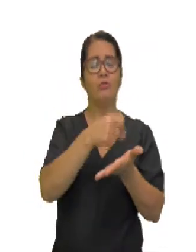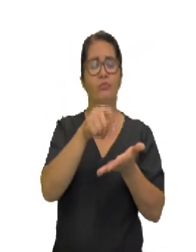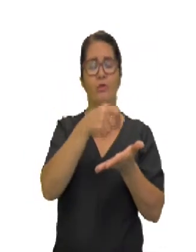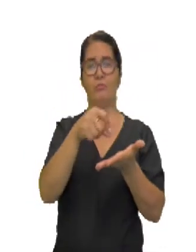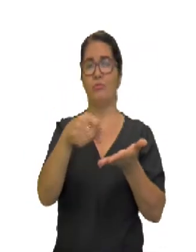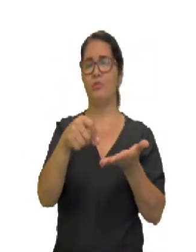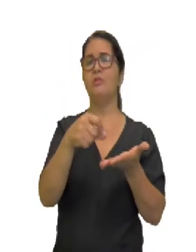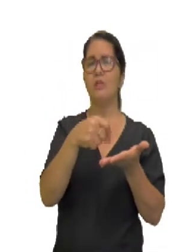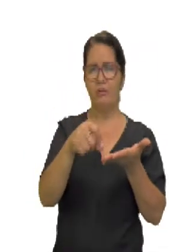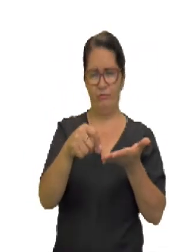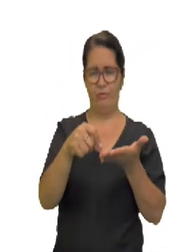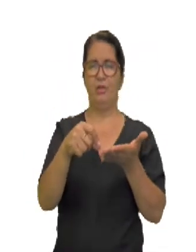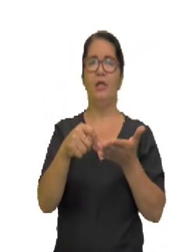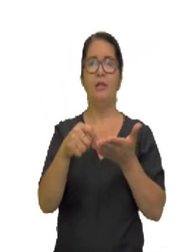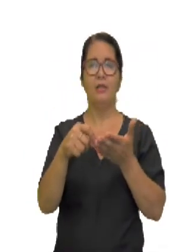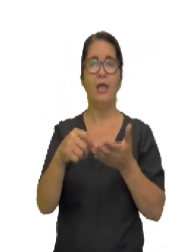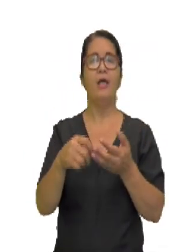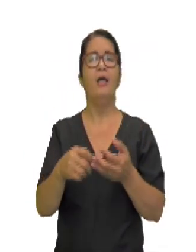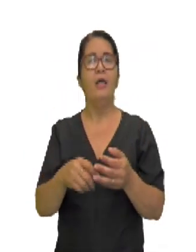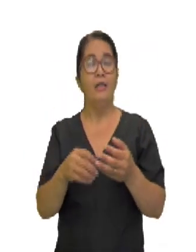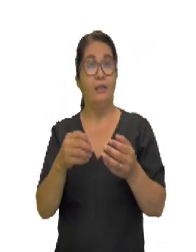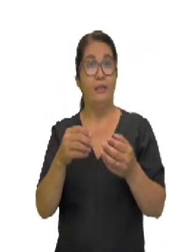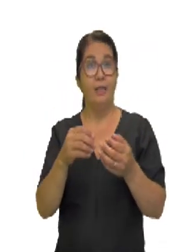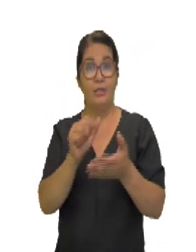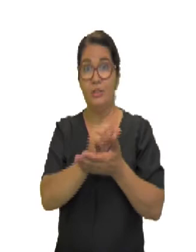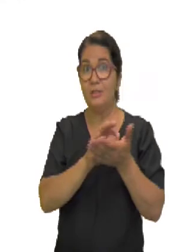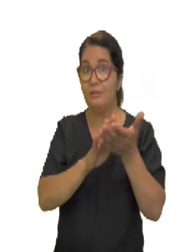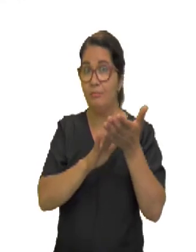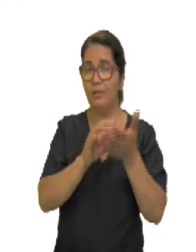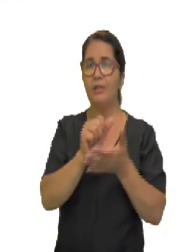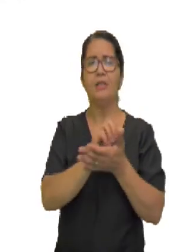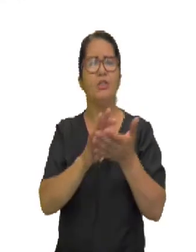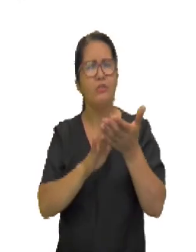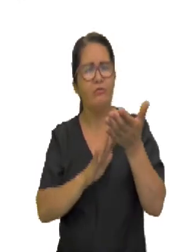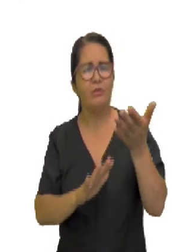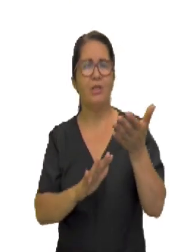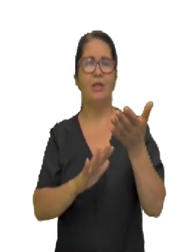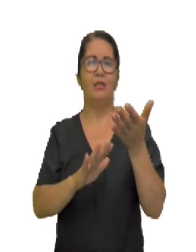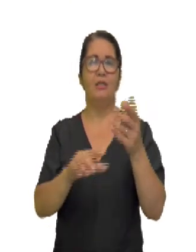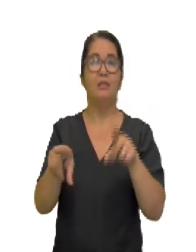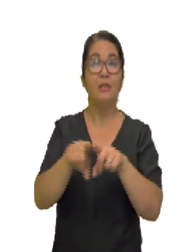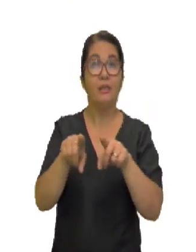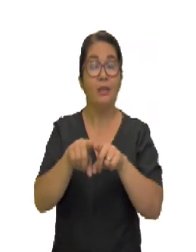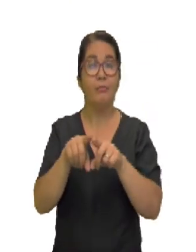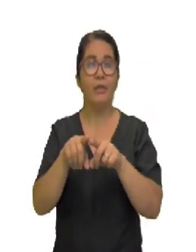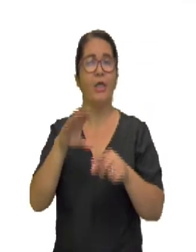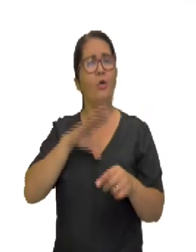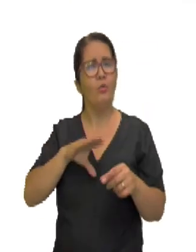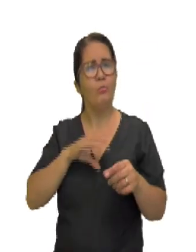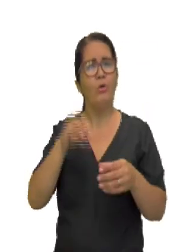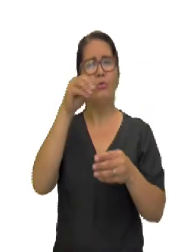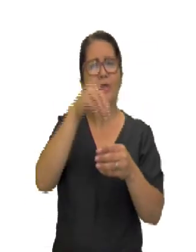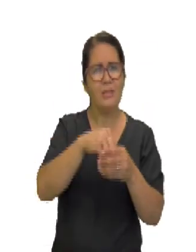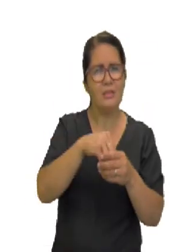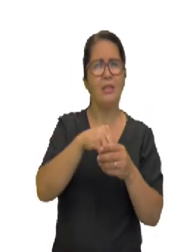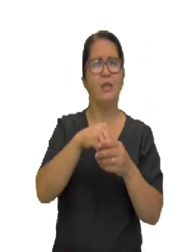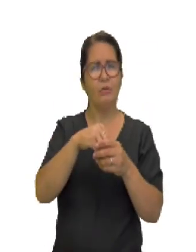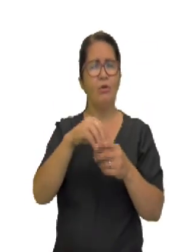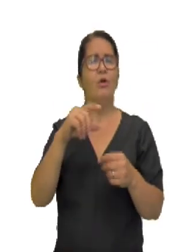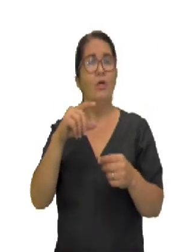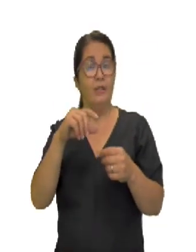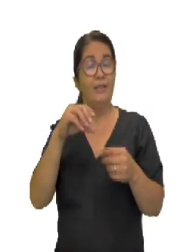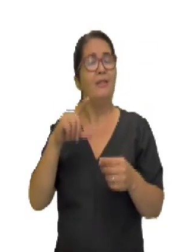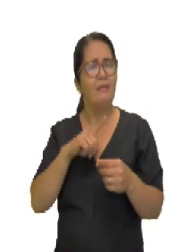comparativo, eu lembro que ele é de igualdade, superioridade e inferioridade. Então vamos analisar as